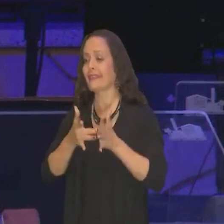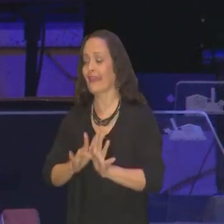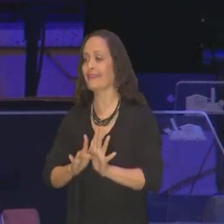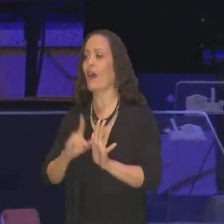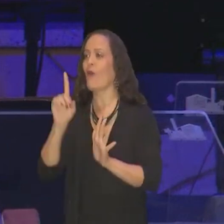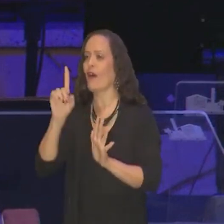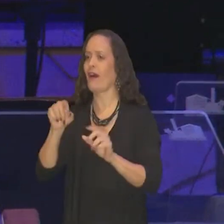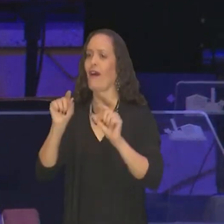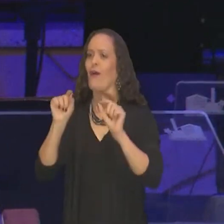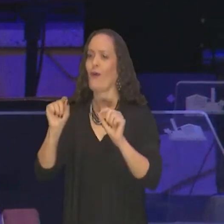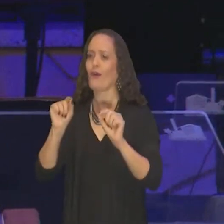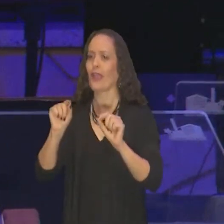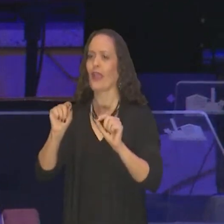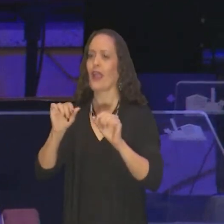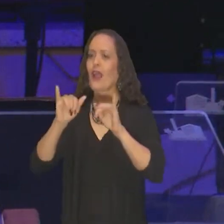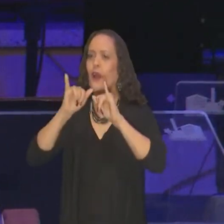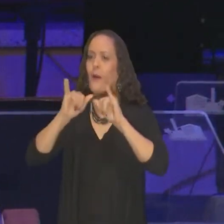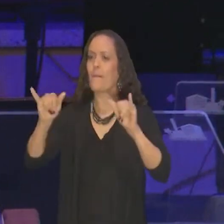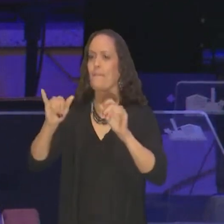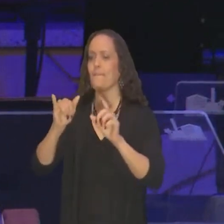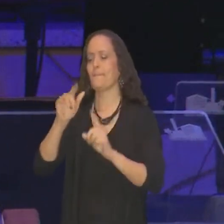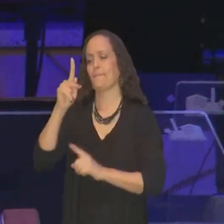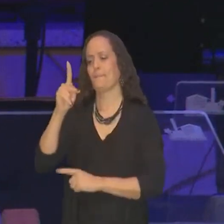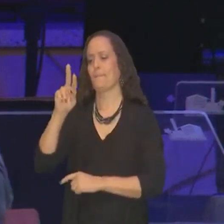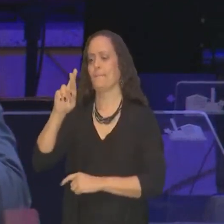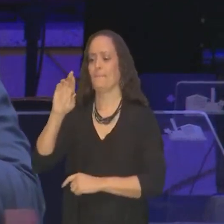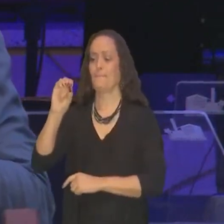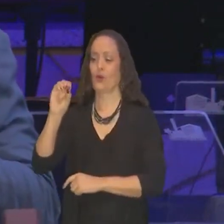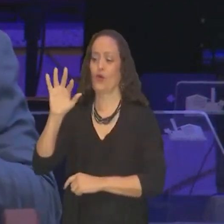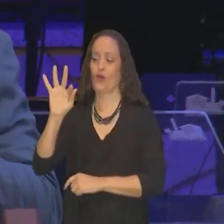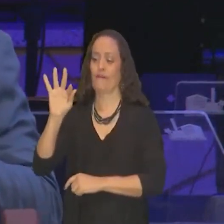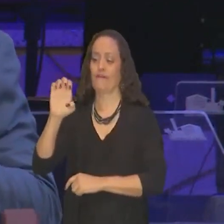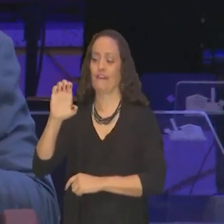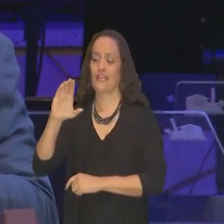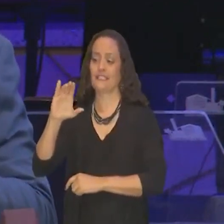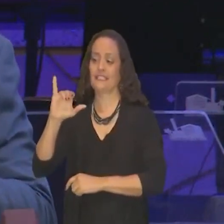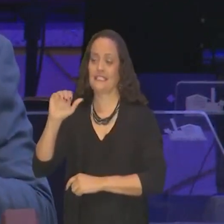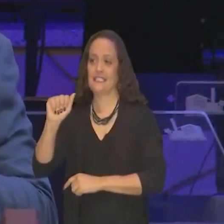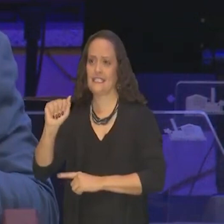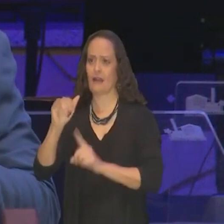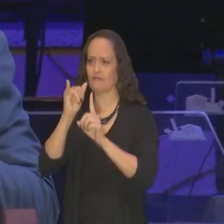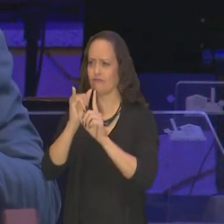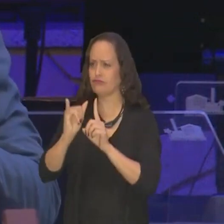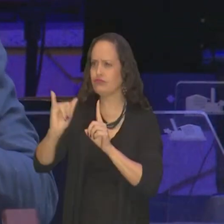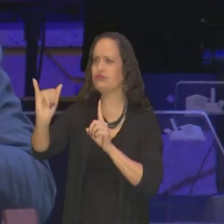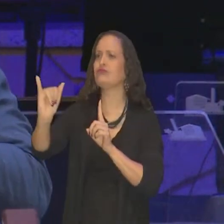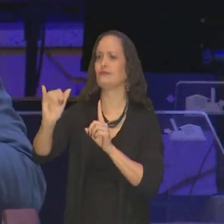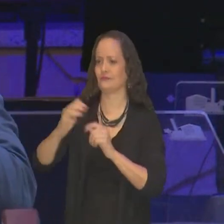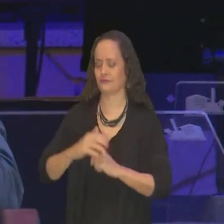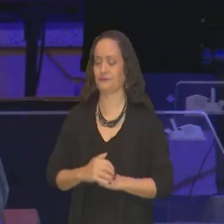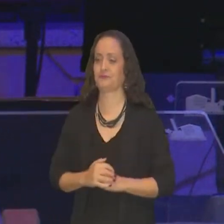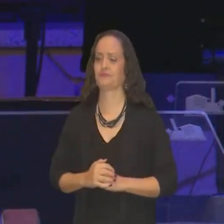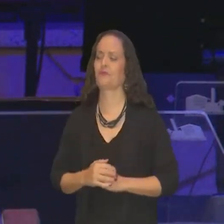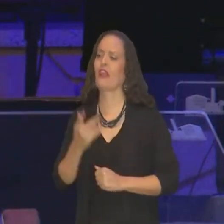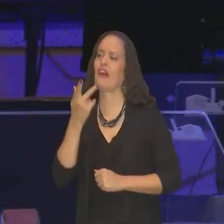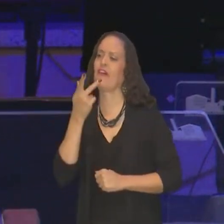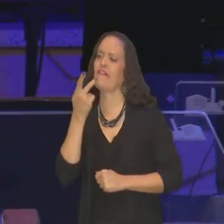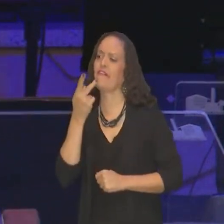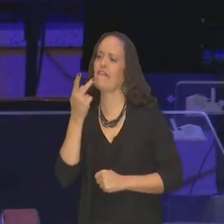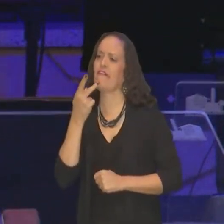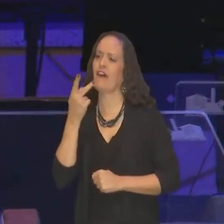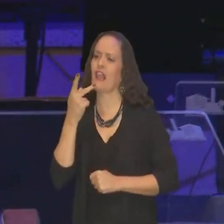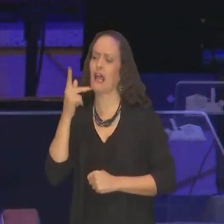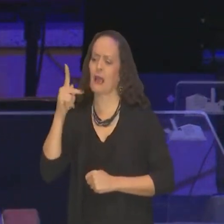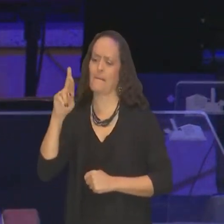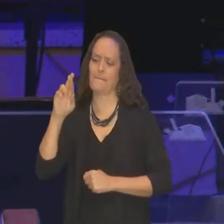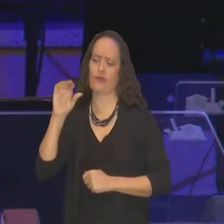de um conjunto de profecias que nós encontramos na Palavra de Deus. Falar sobre profecia é um tema